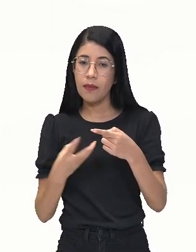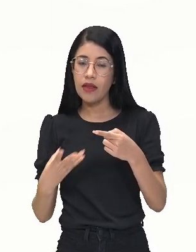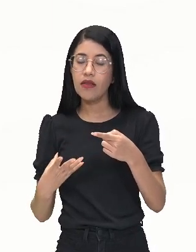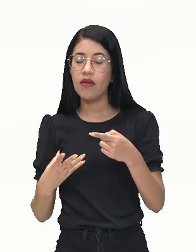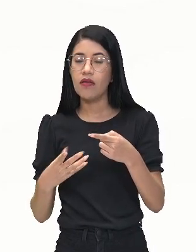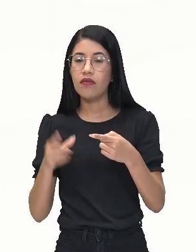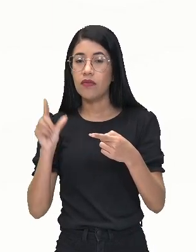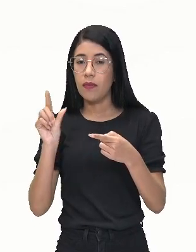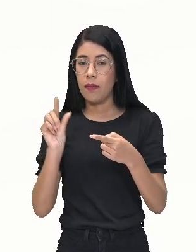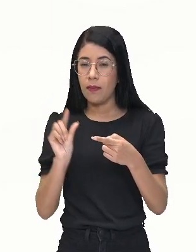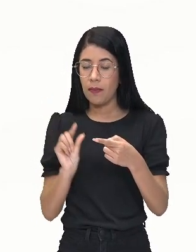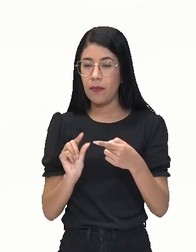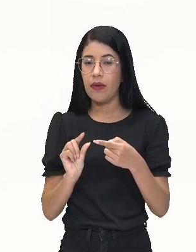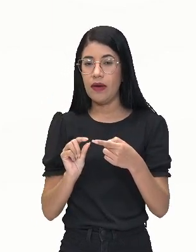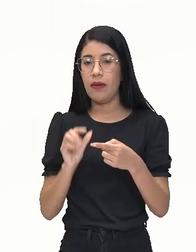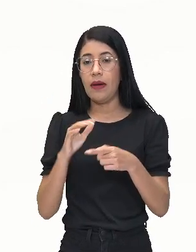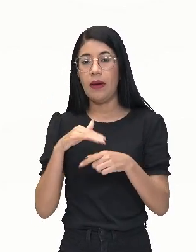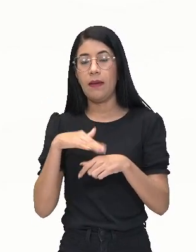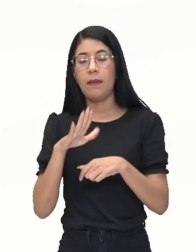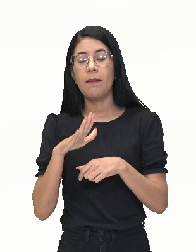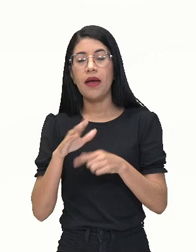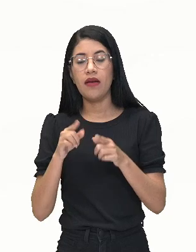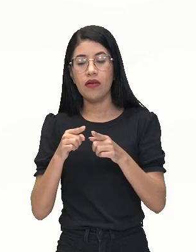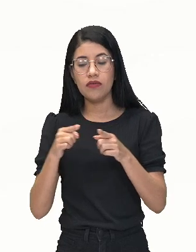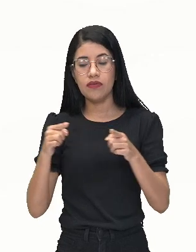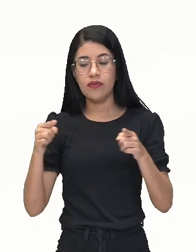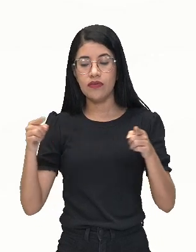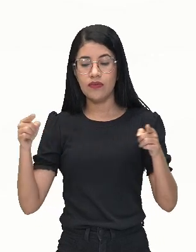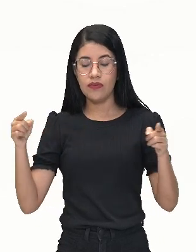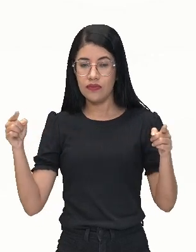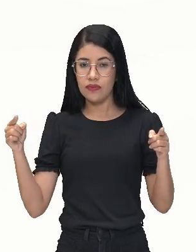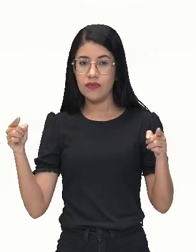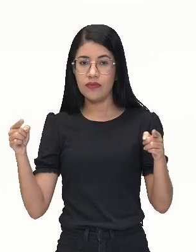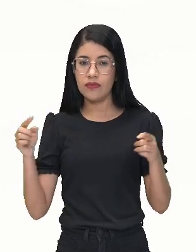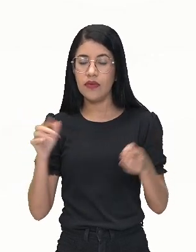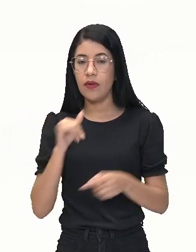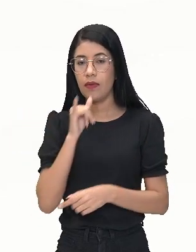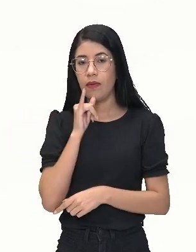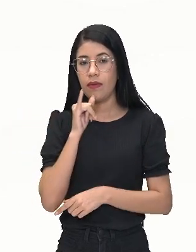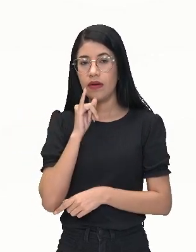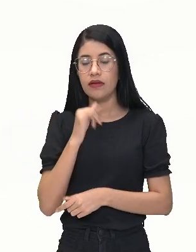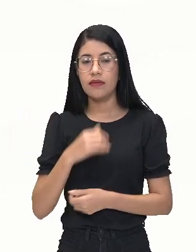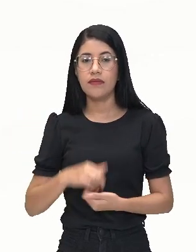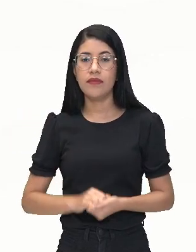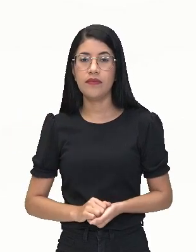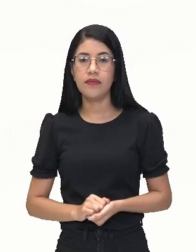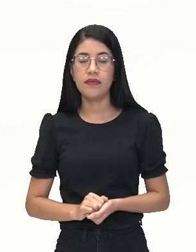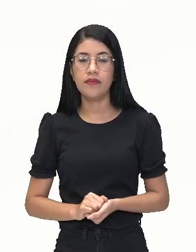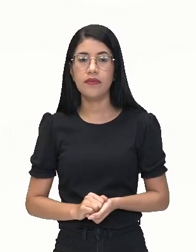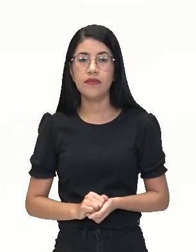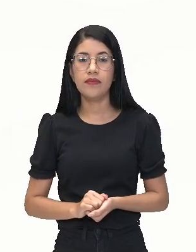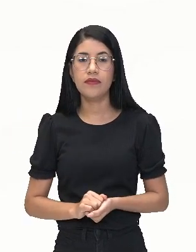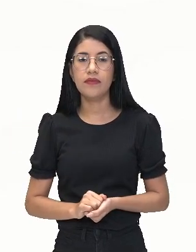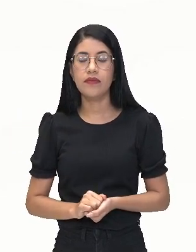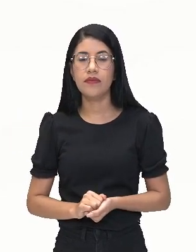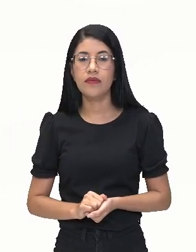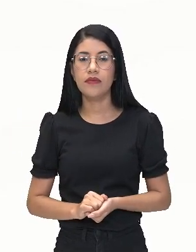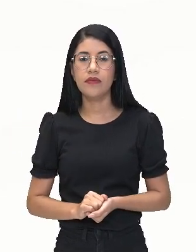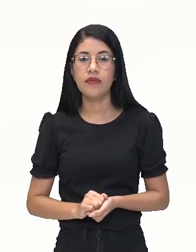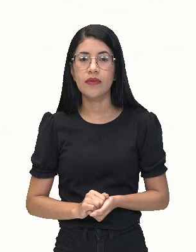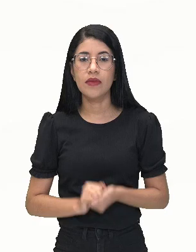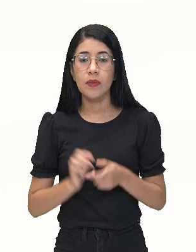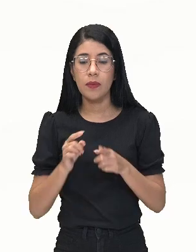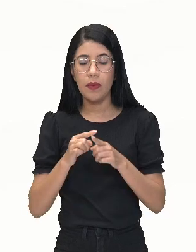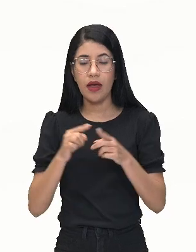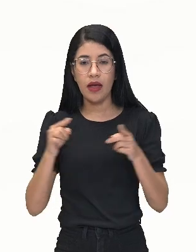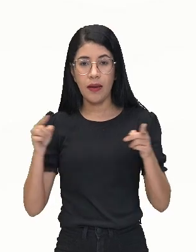pontos, maior será a escala. A gente vai ver uns exemplos, né, na próxima cartela. Considere essas